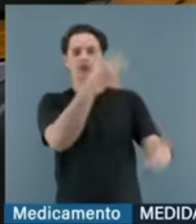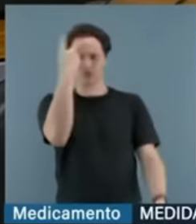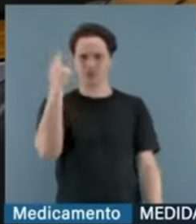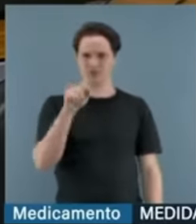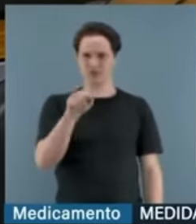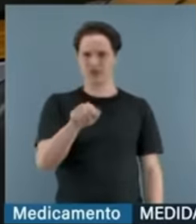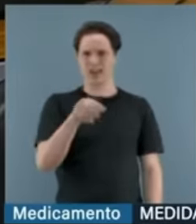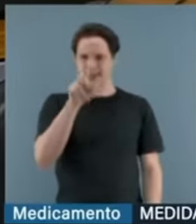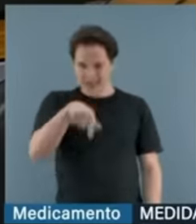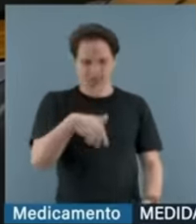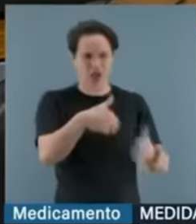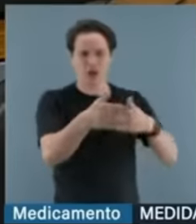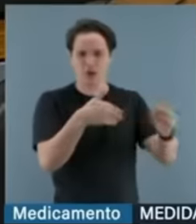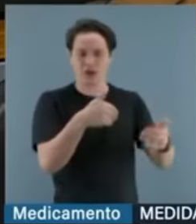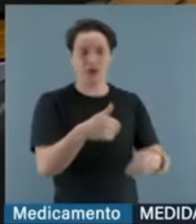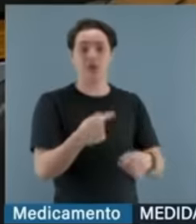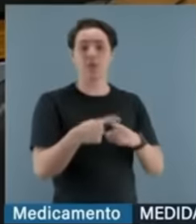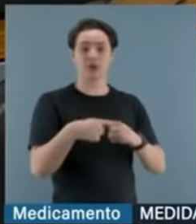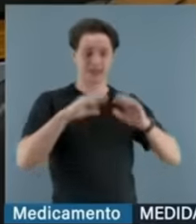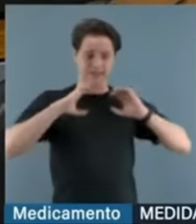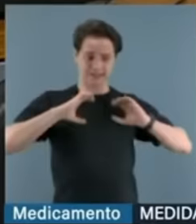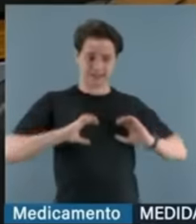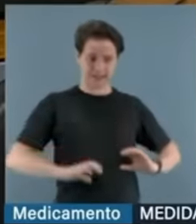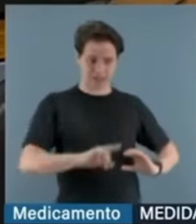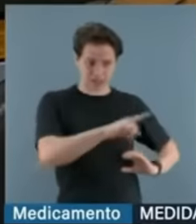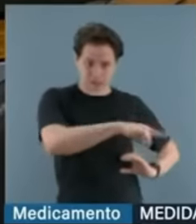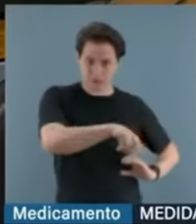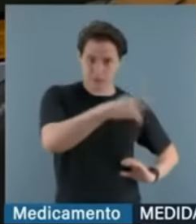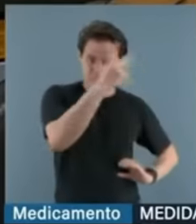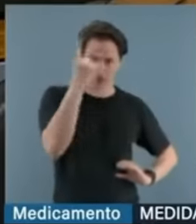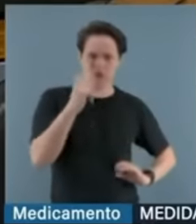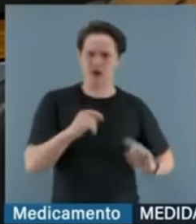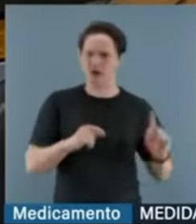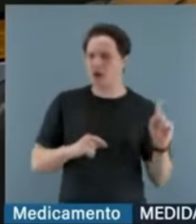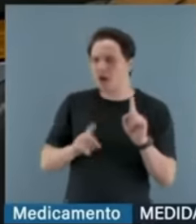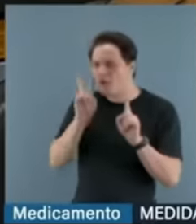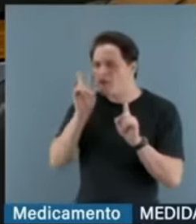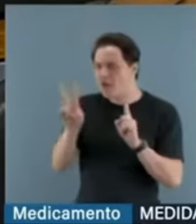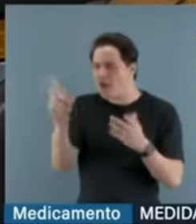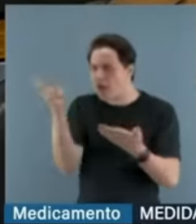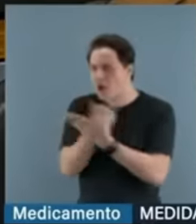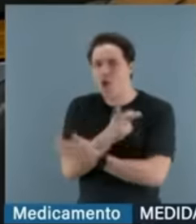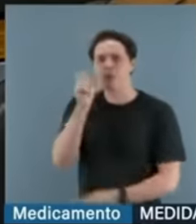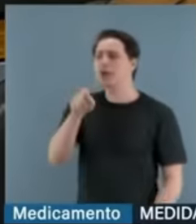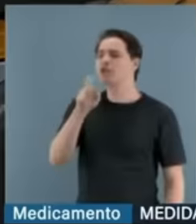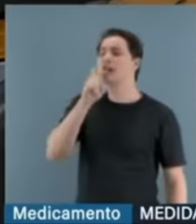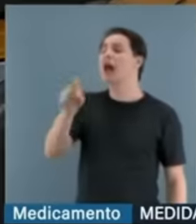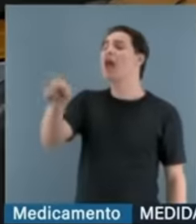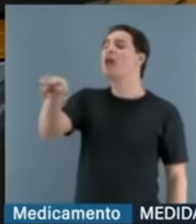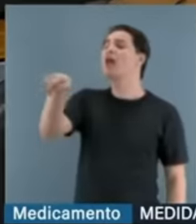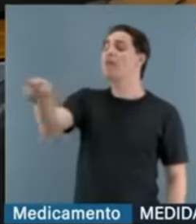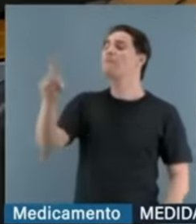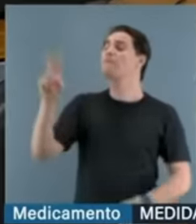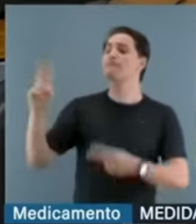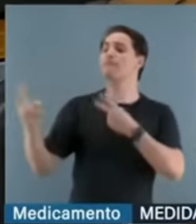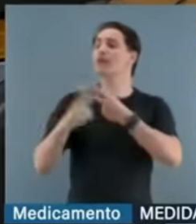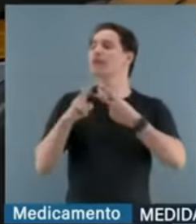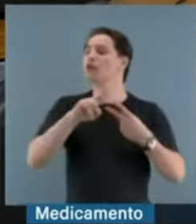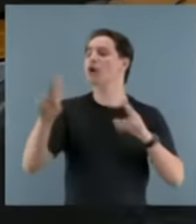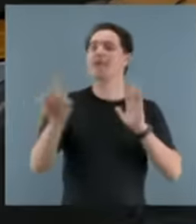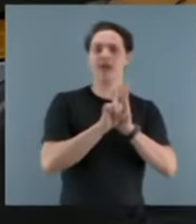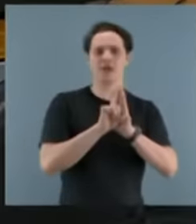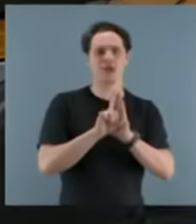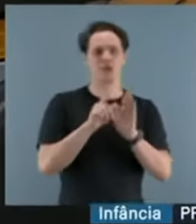pessoa pode dar voz de prisão para quem está em flagrante delito, mas o senhor tinha o dever. O senhor tinha o dever. O senhor ficou